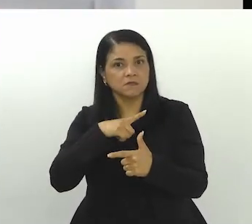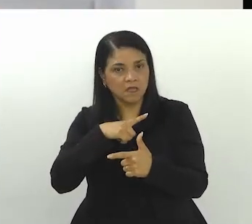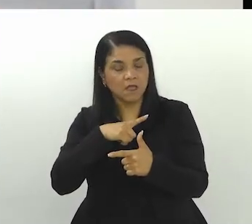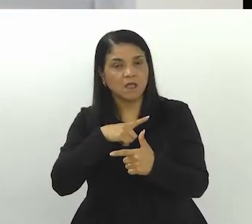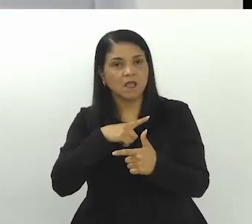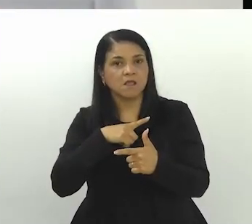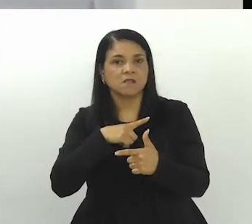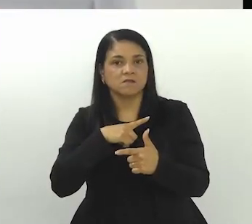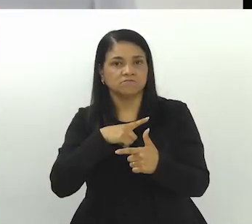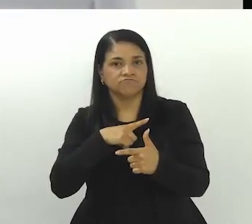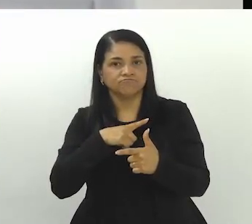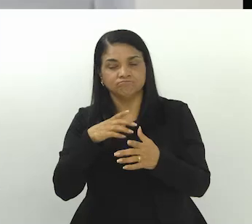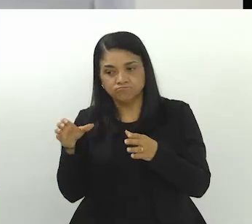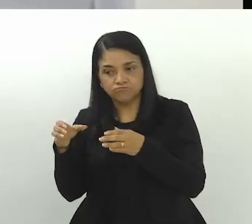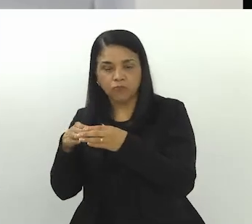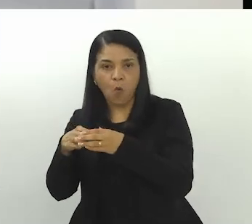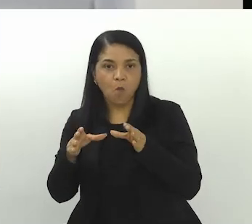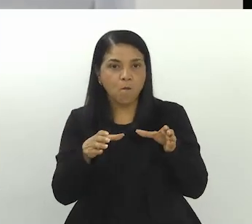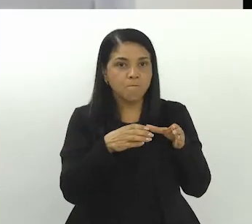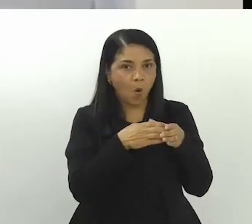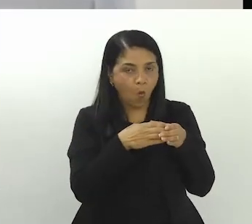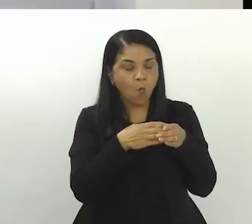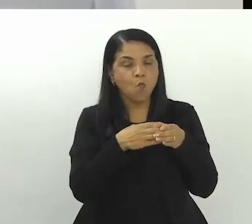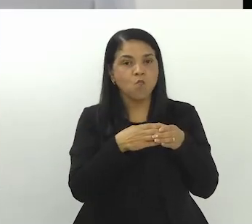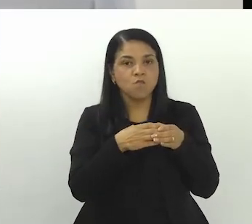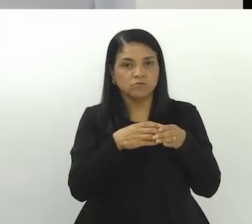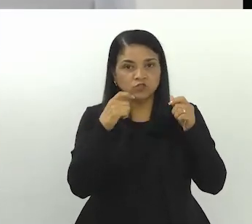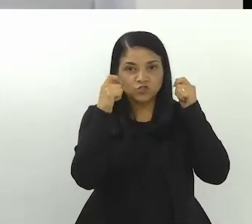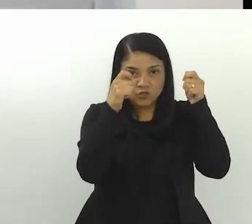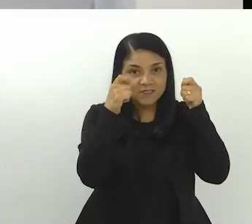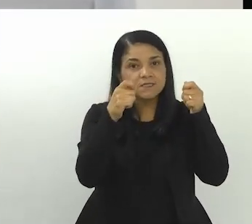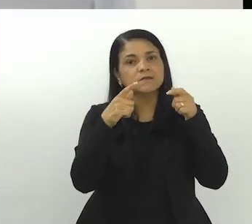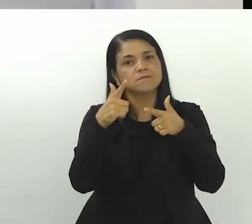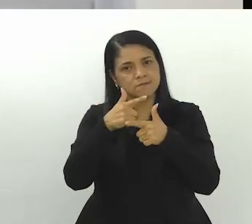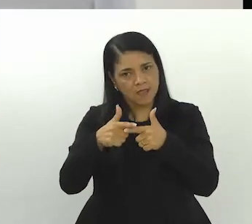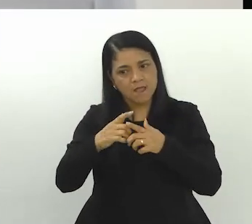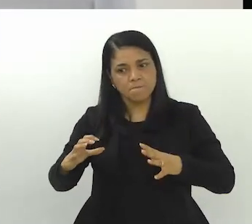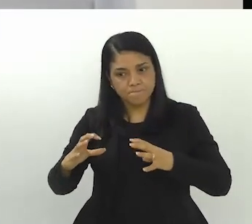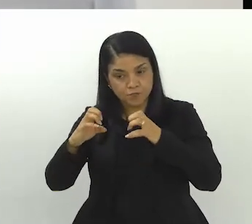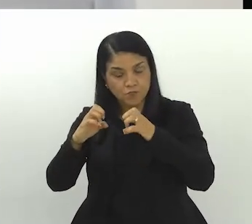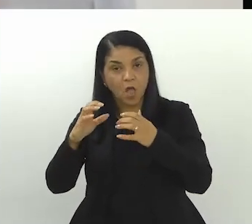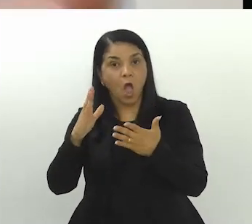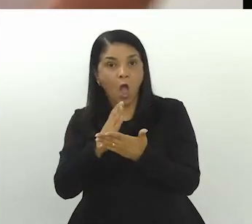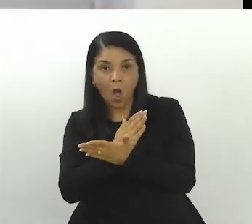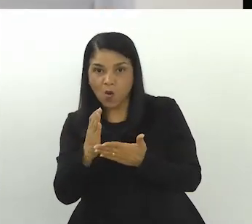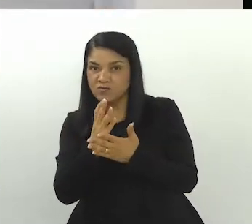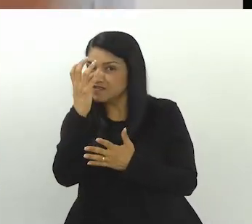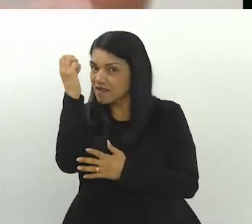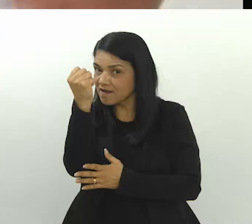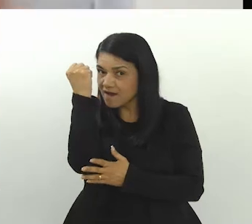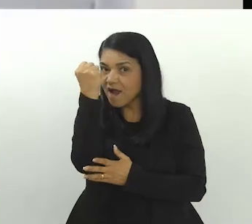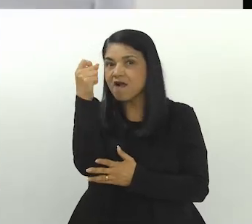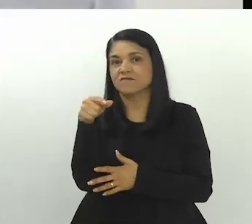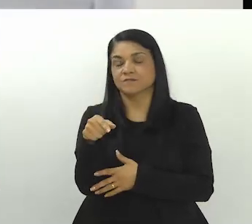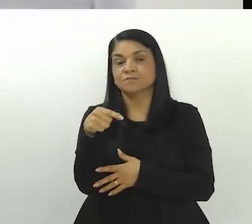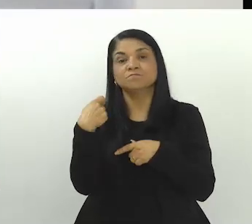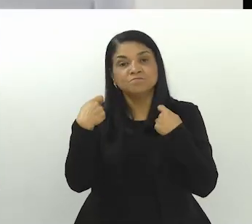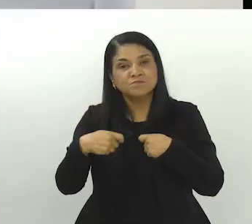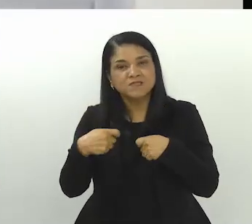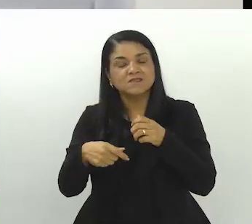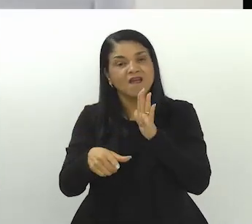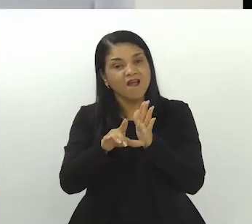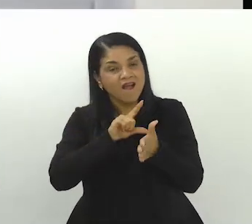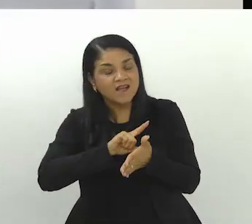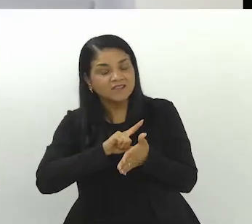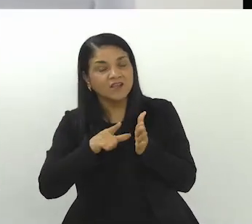tenham problema, né, com os confrontos entre torcedores hoje em dia. Eles têm, e têm, inclusive em alguns casos, bastante graves,